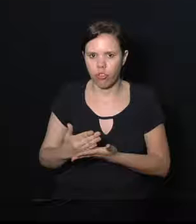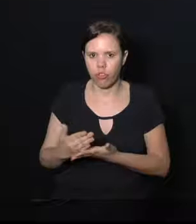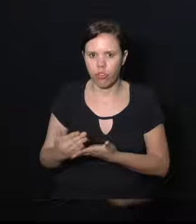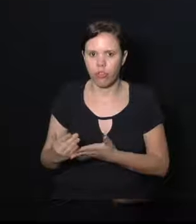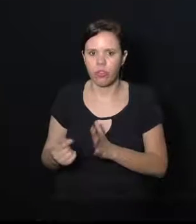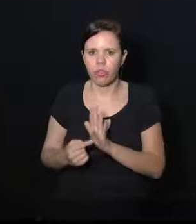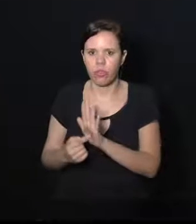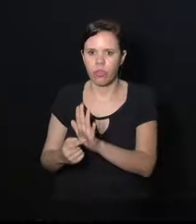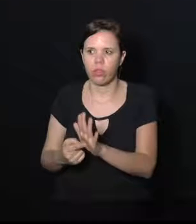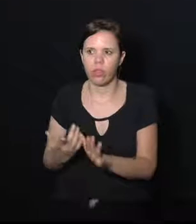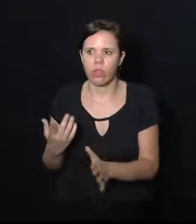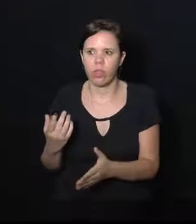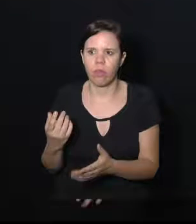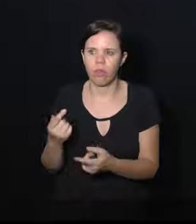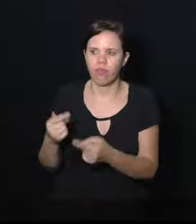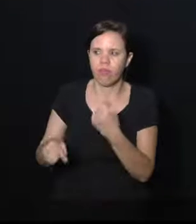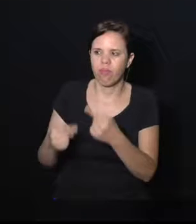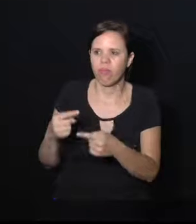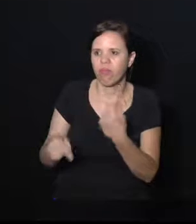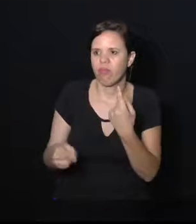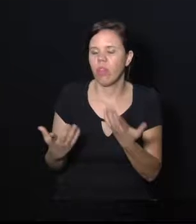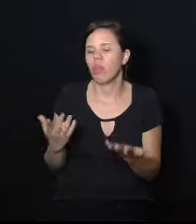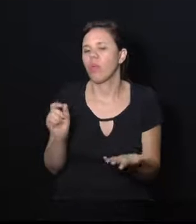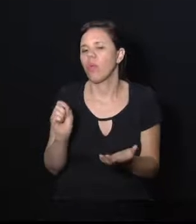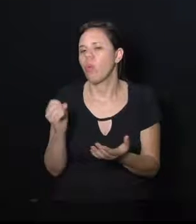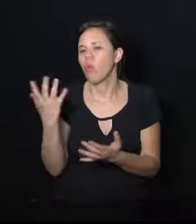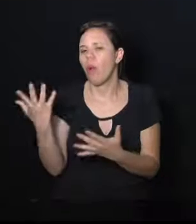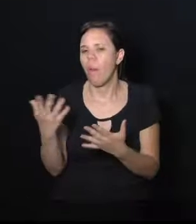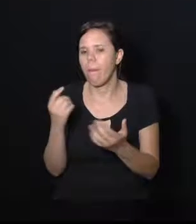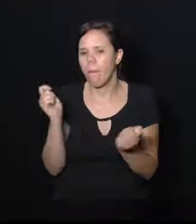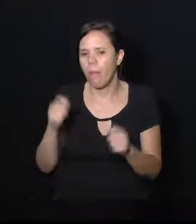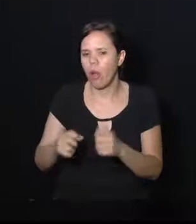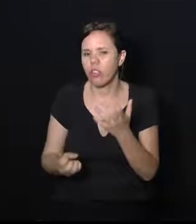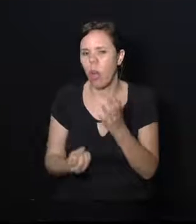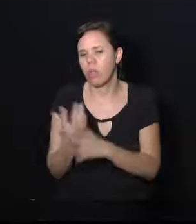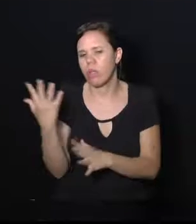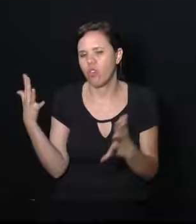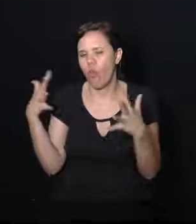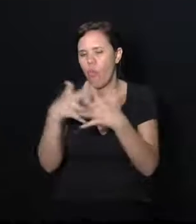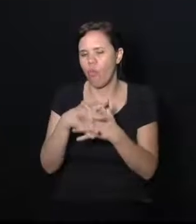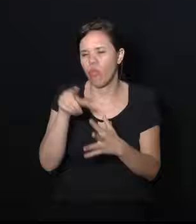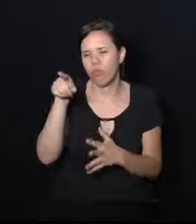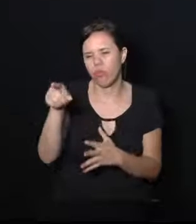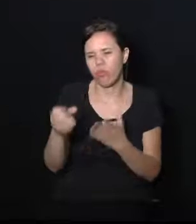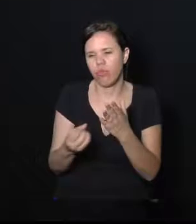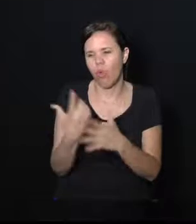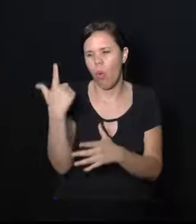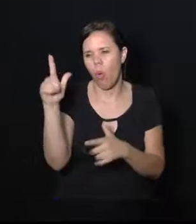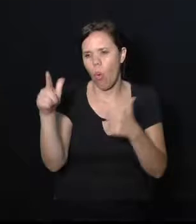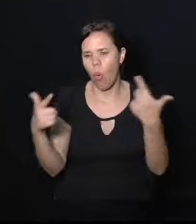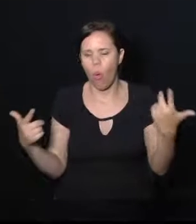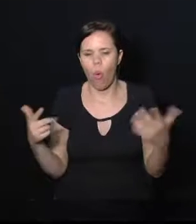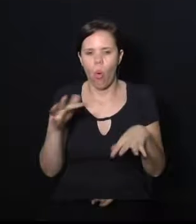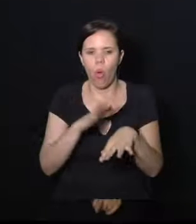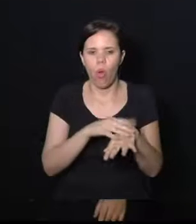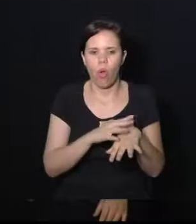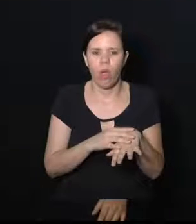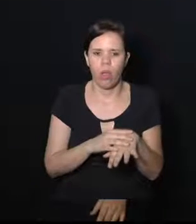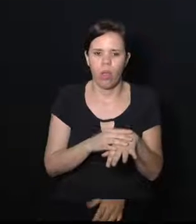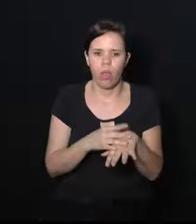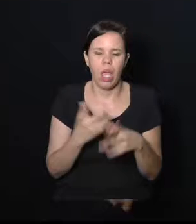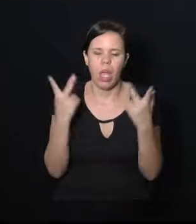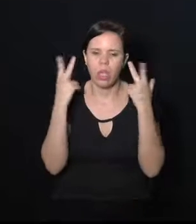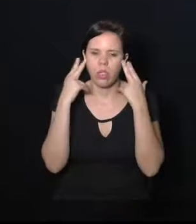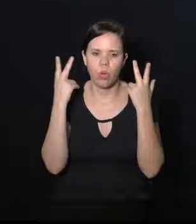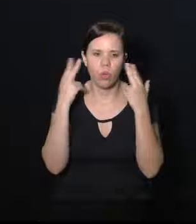sintomatologias inespecíficas, as quais podem ser facilmente confundidas com outras que são muito mais